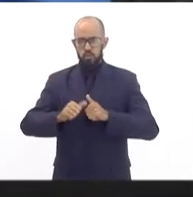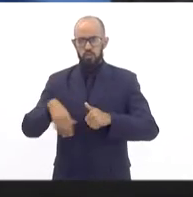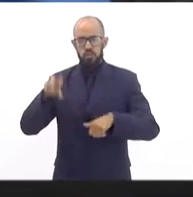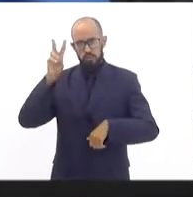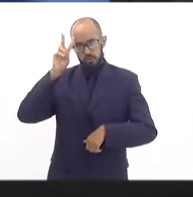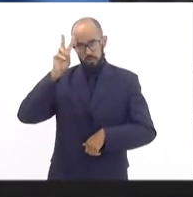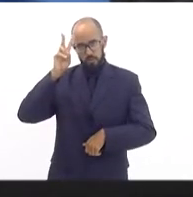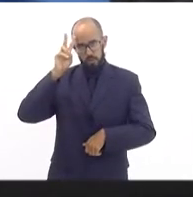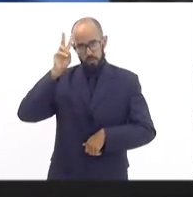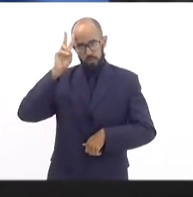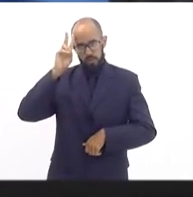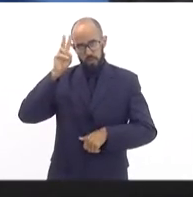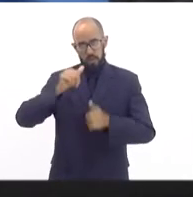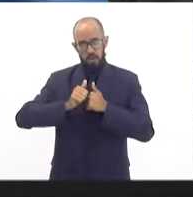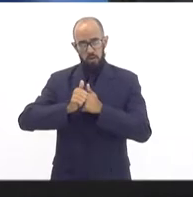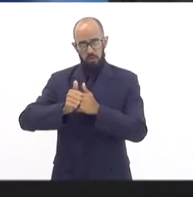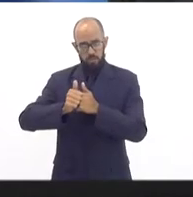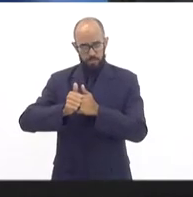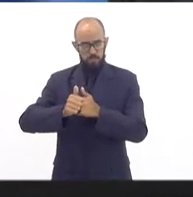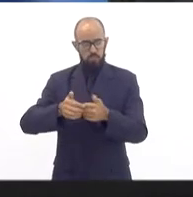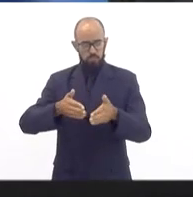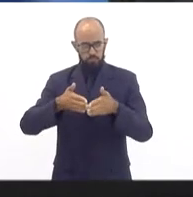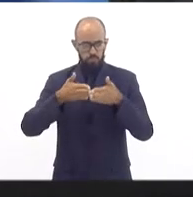os trabalhos aqui dessa CPI.